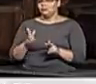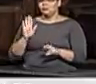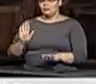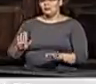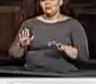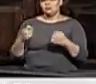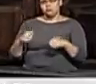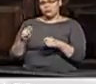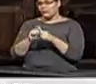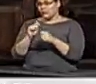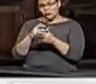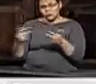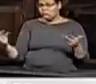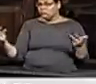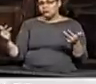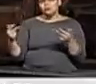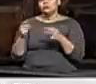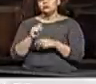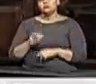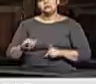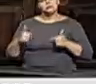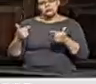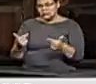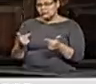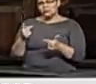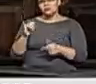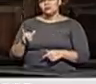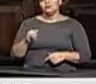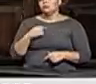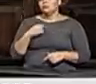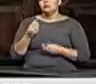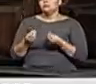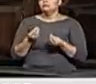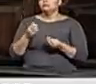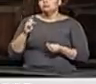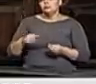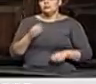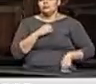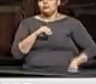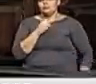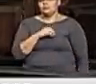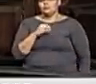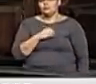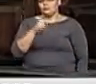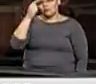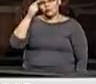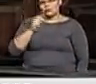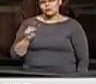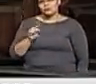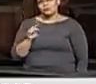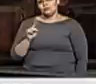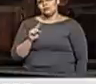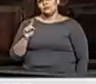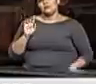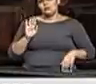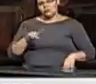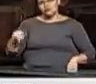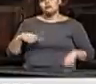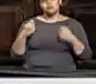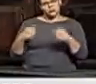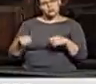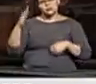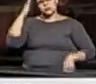Mas tem que fazer alguma coisa. Você não consegue acessar quanto ganha um salário. Eu não sei se merece ou não, mas a gente